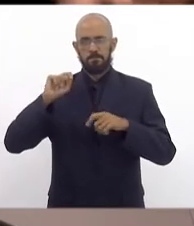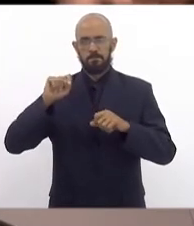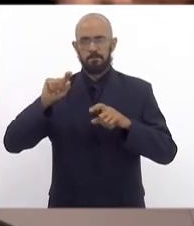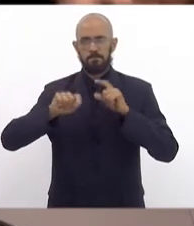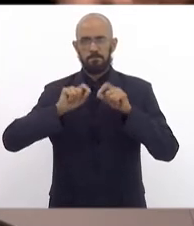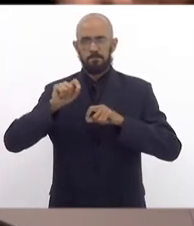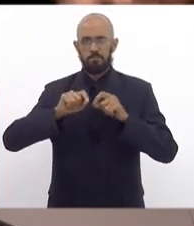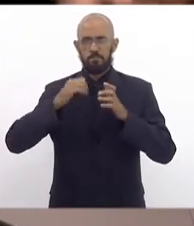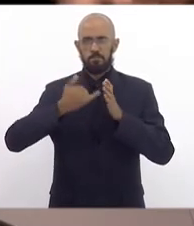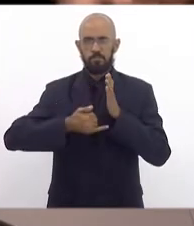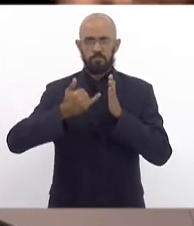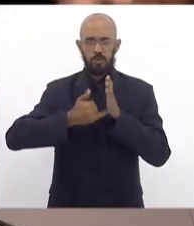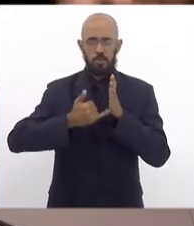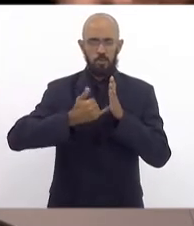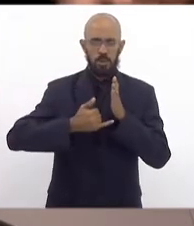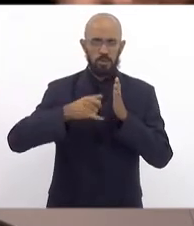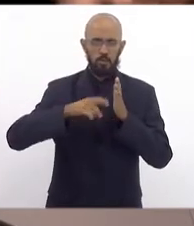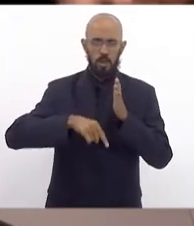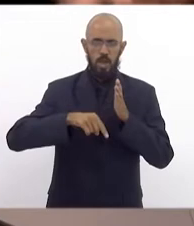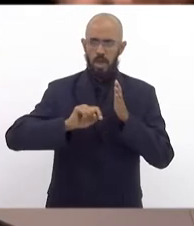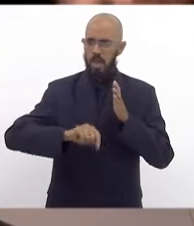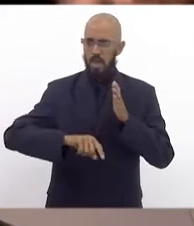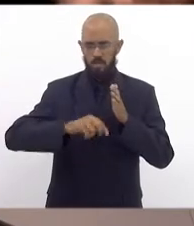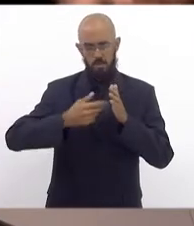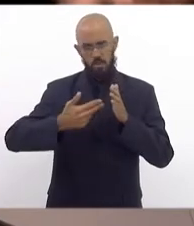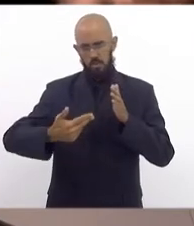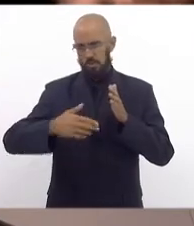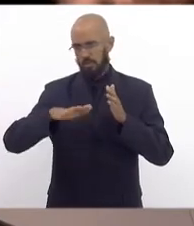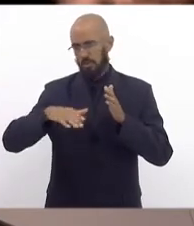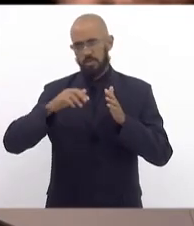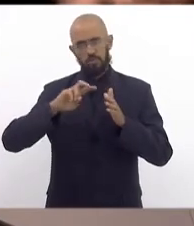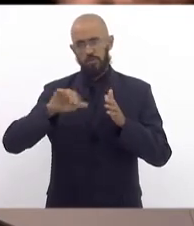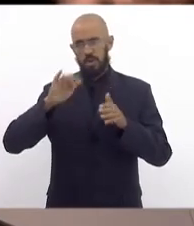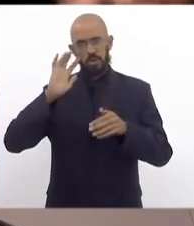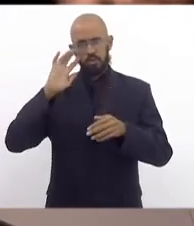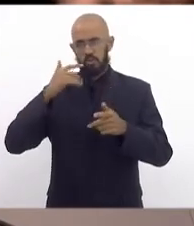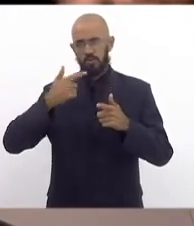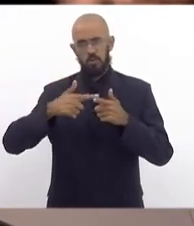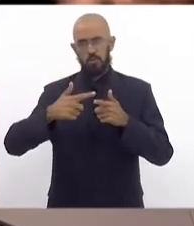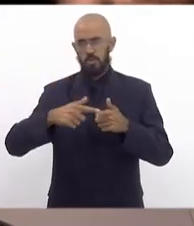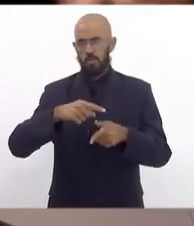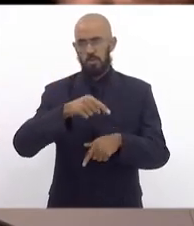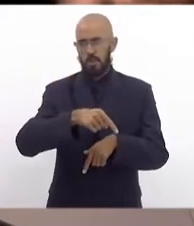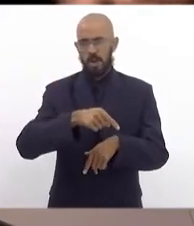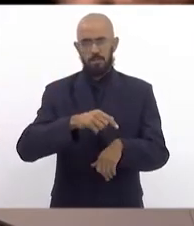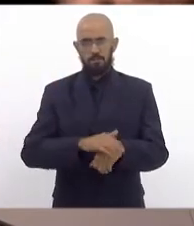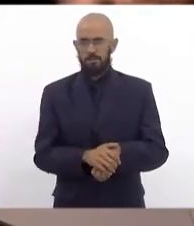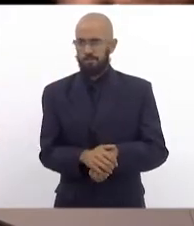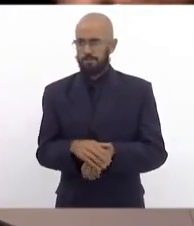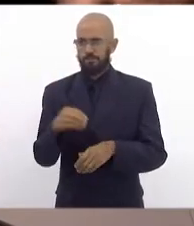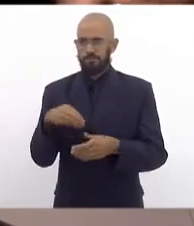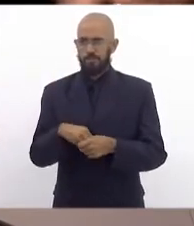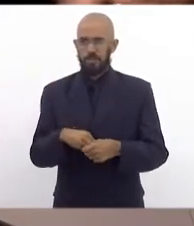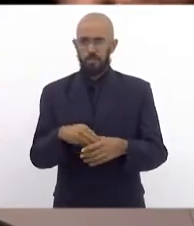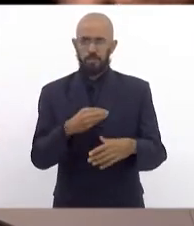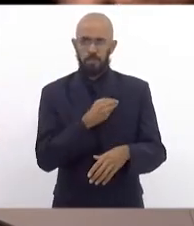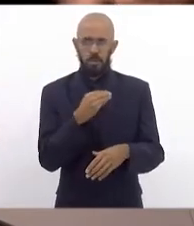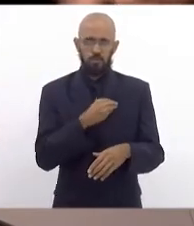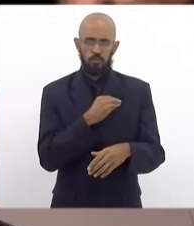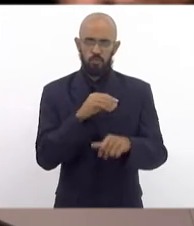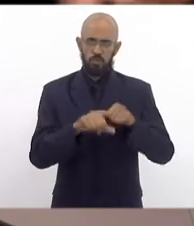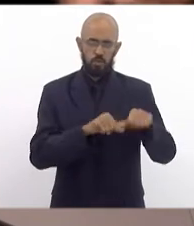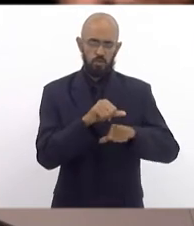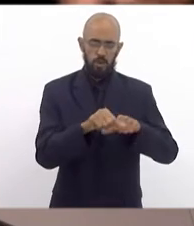tributação é um ponto mas não vai se resolver o problema dele com de dos benefícios e leis de